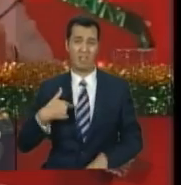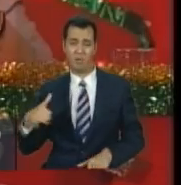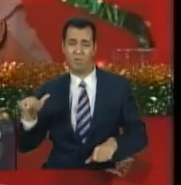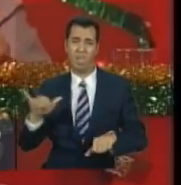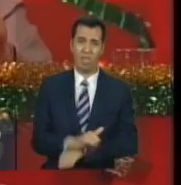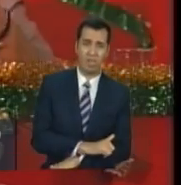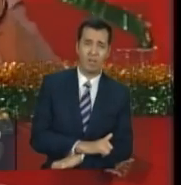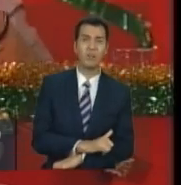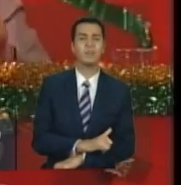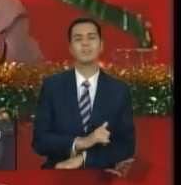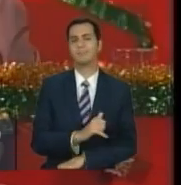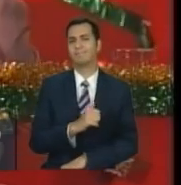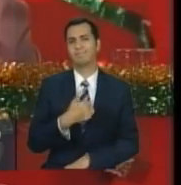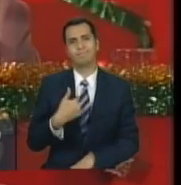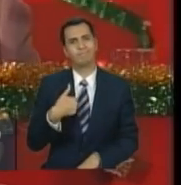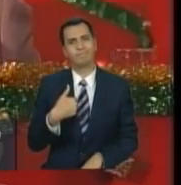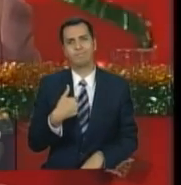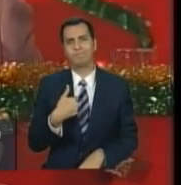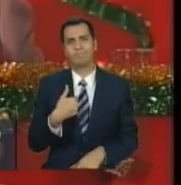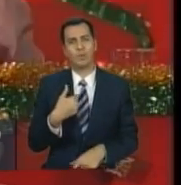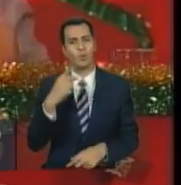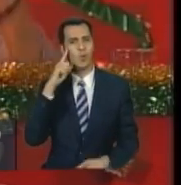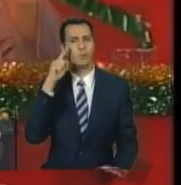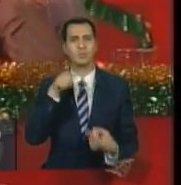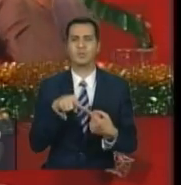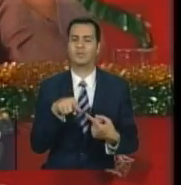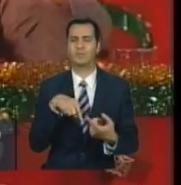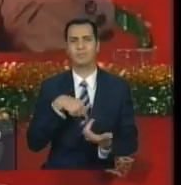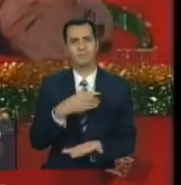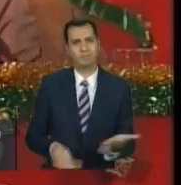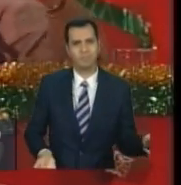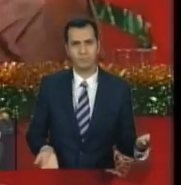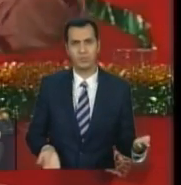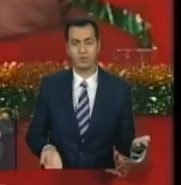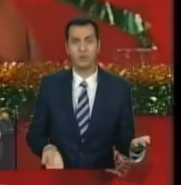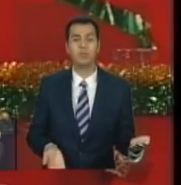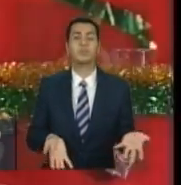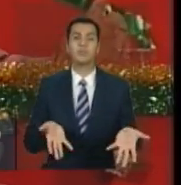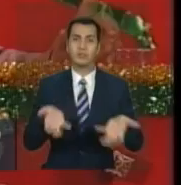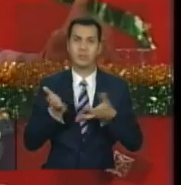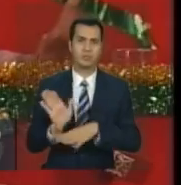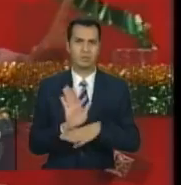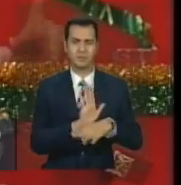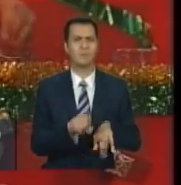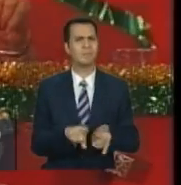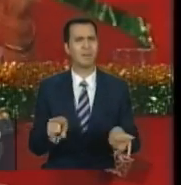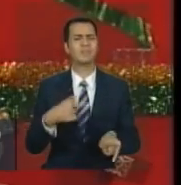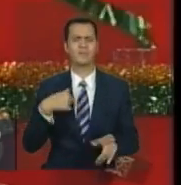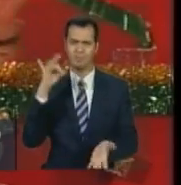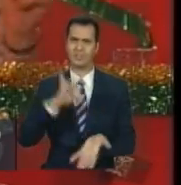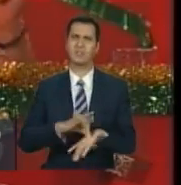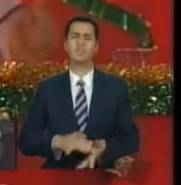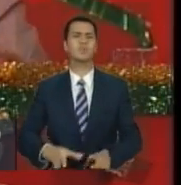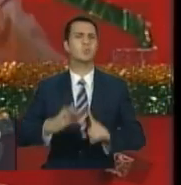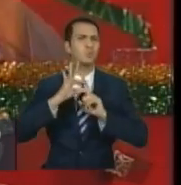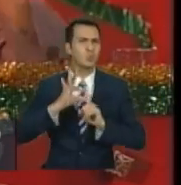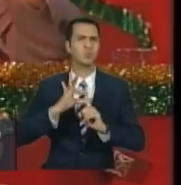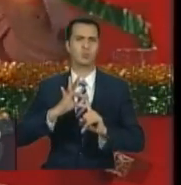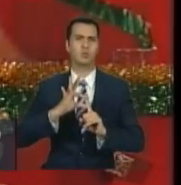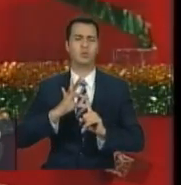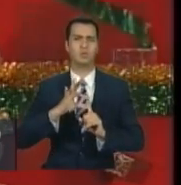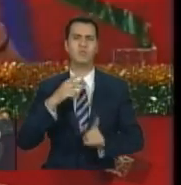eu terei fracassado na minha missão. Agora, eu juro para vocês que eu farei